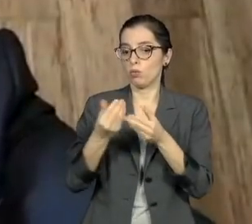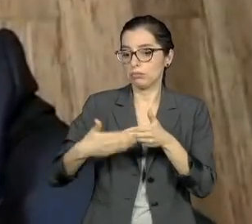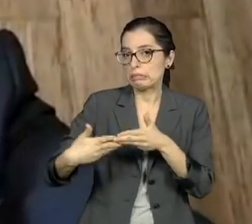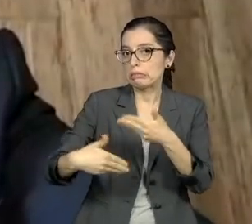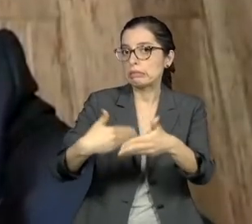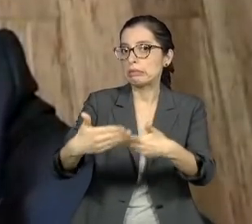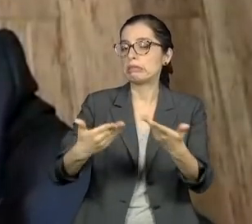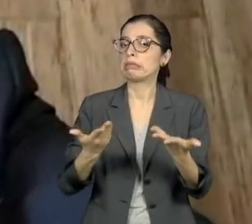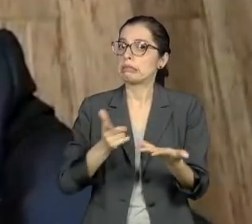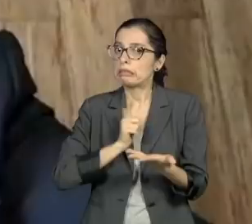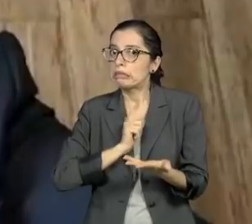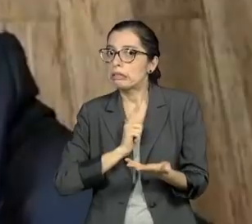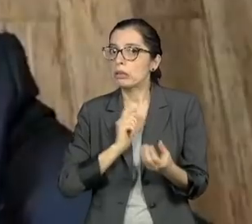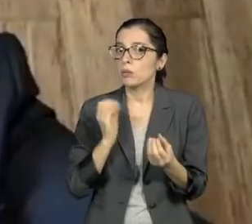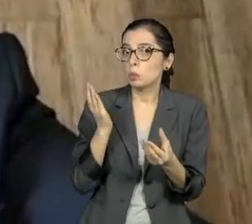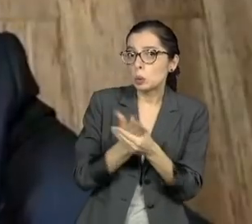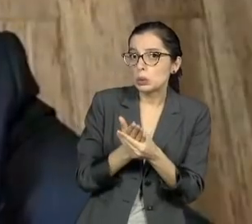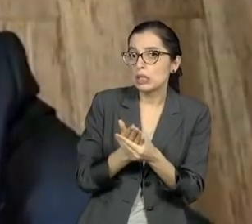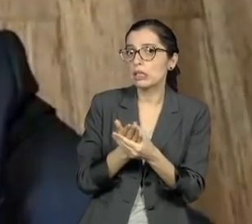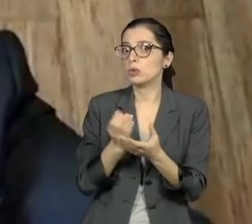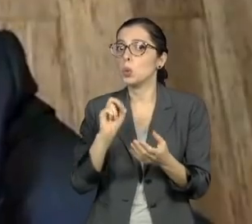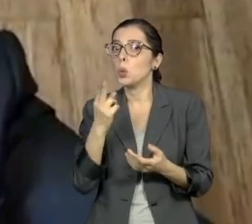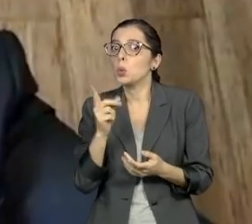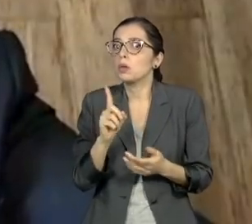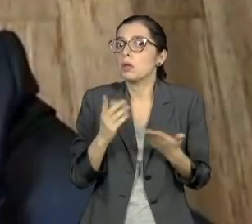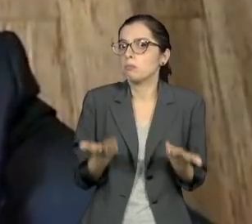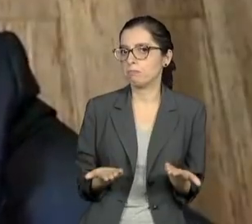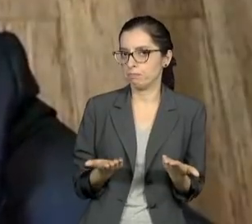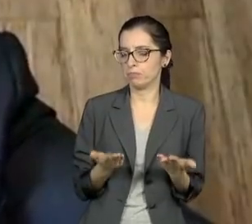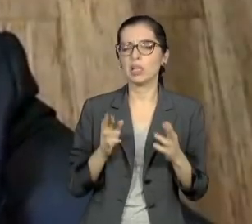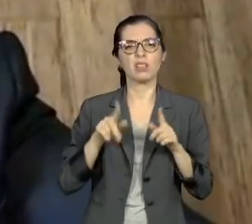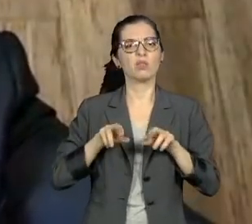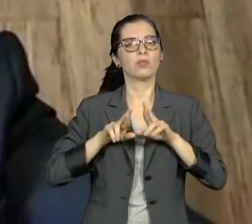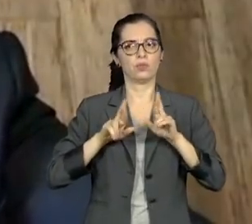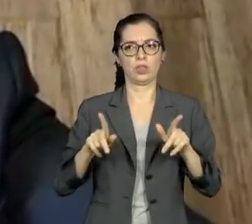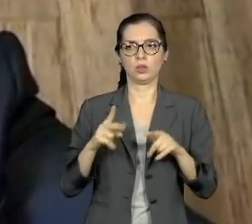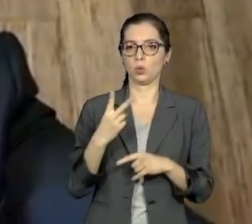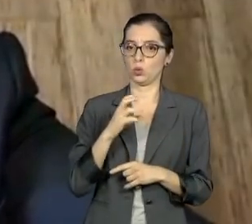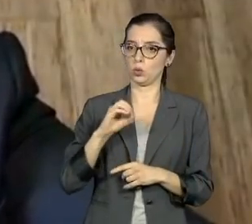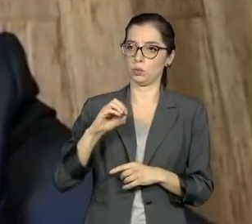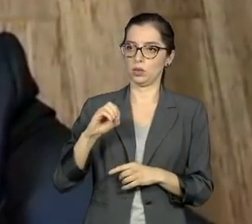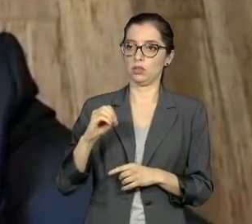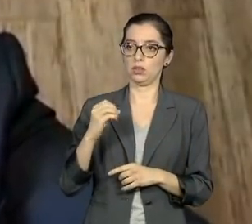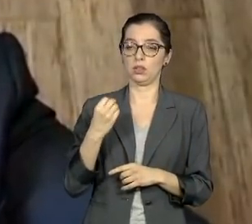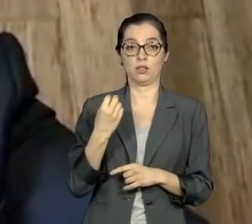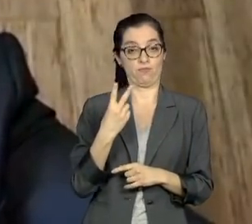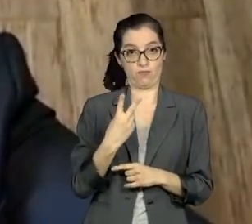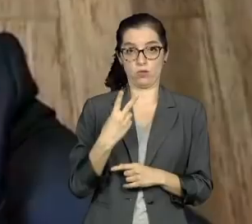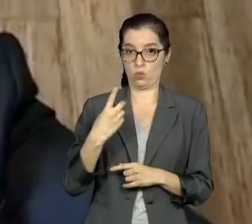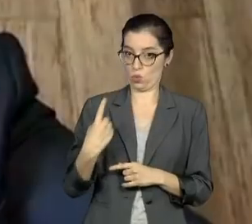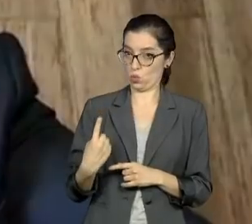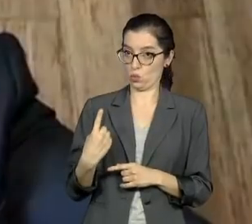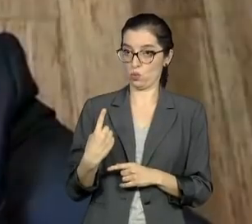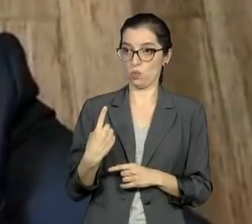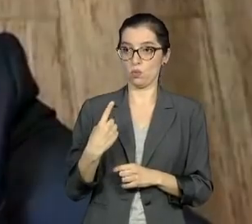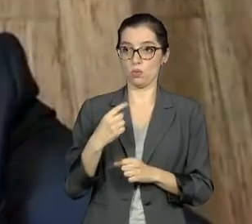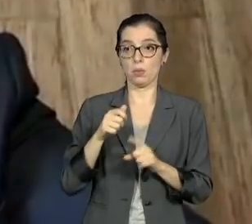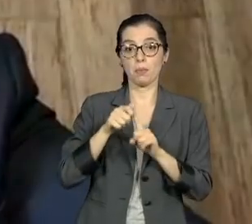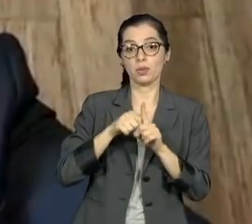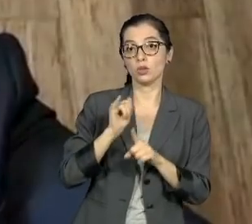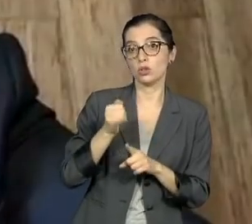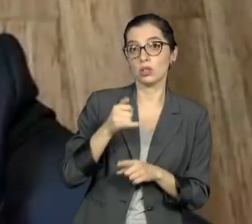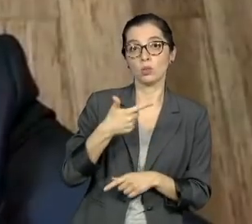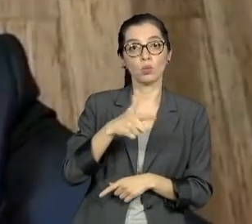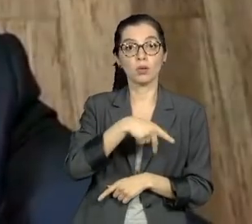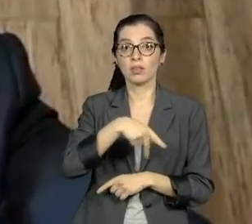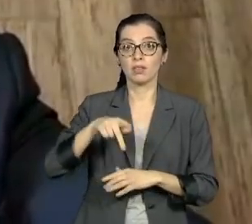amplas. Porque, diferente de 2000... de 2021, ao meio-dia do dia 20 de janeiro, se não houver um presidente oficialmente